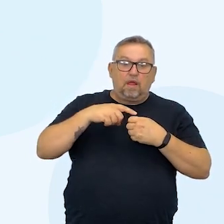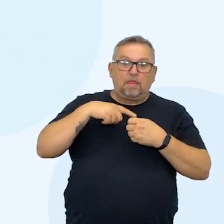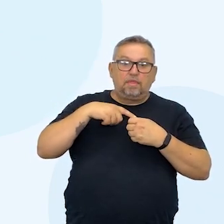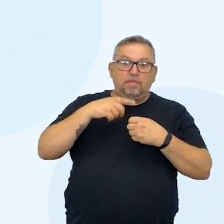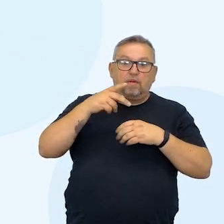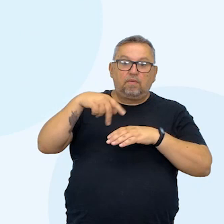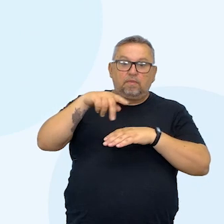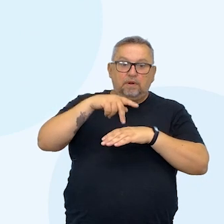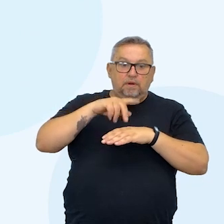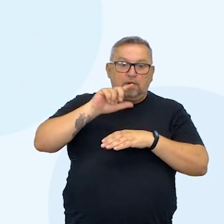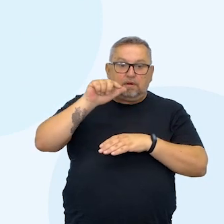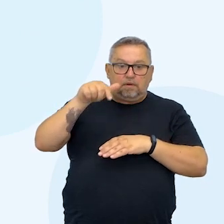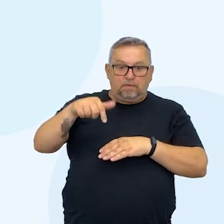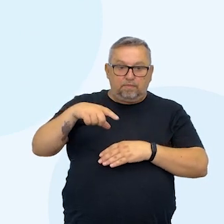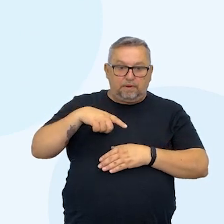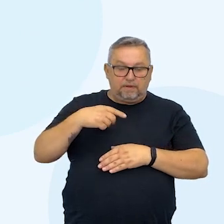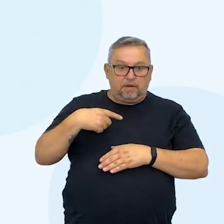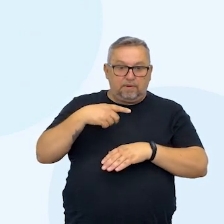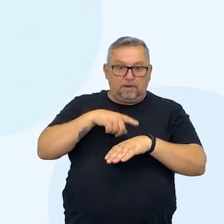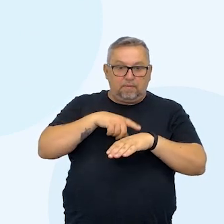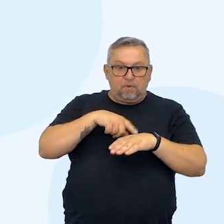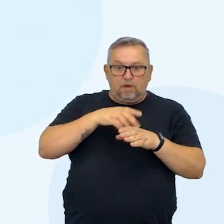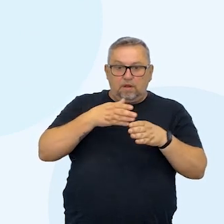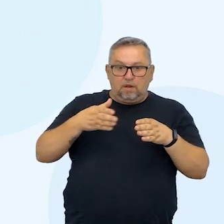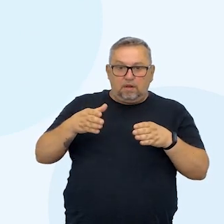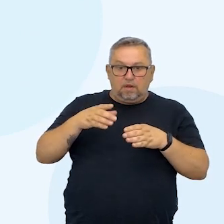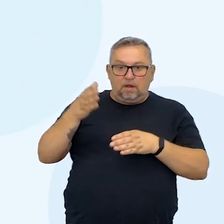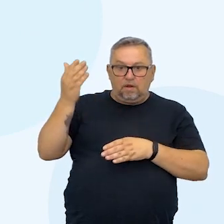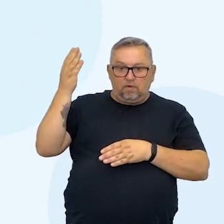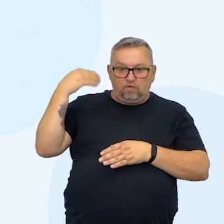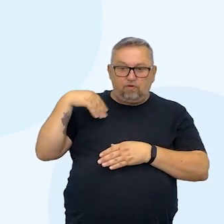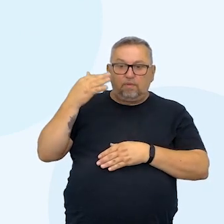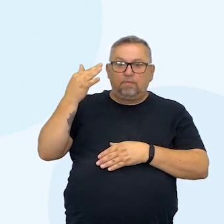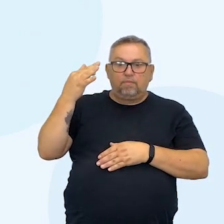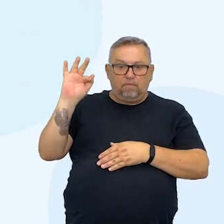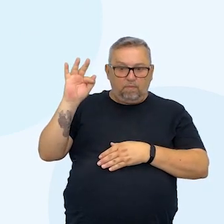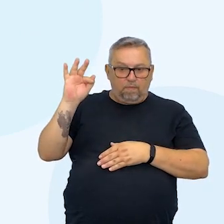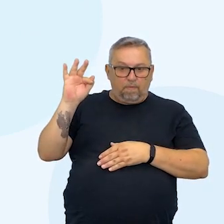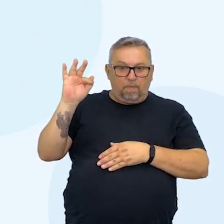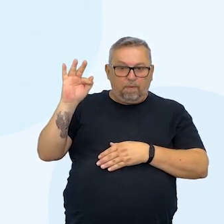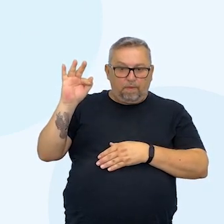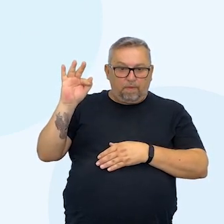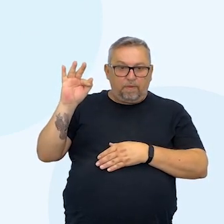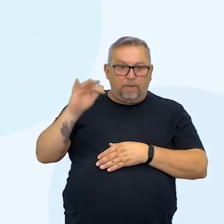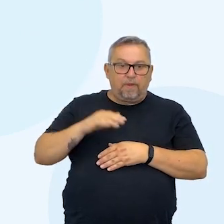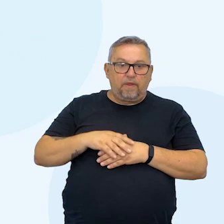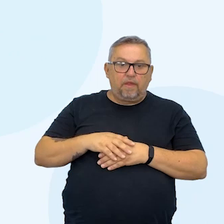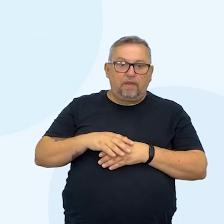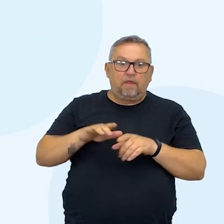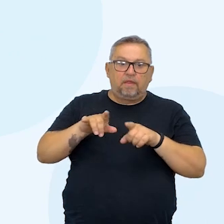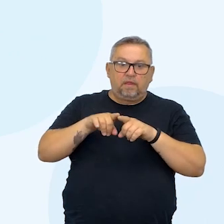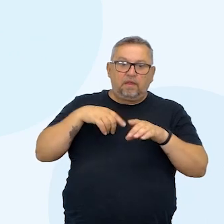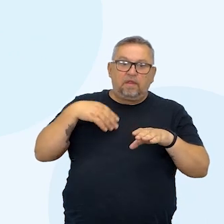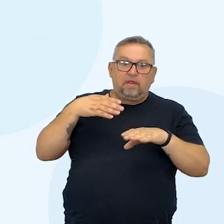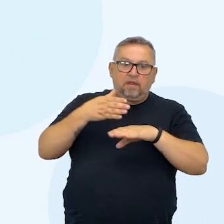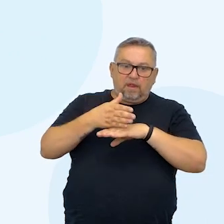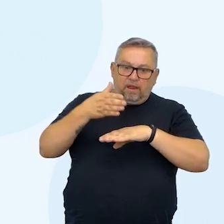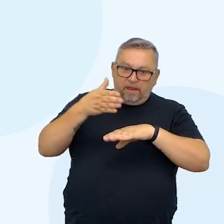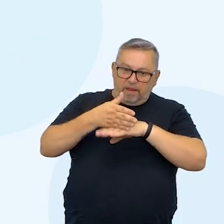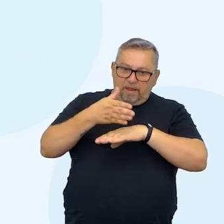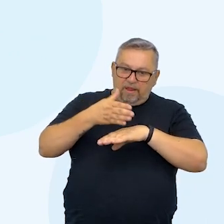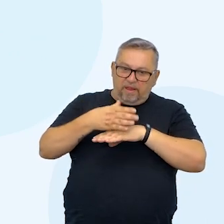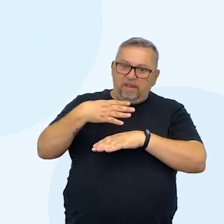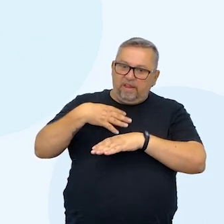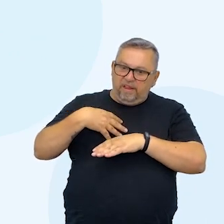terra natal depois de passar uma temporada na antiga metrópole França. Para além de